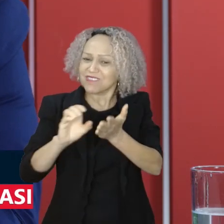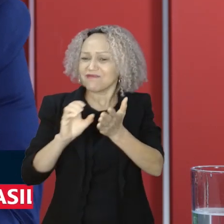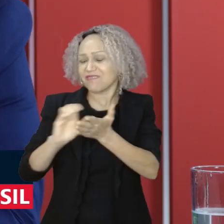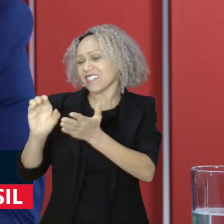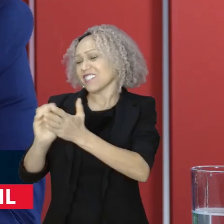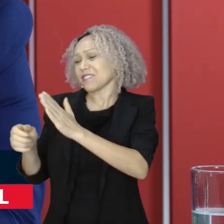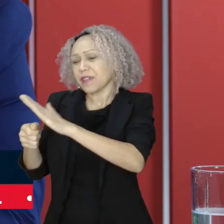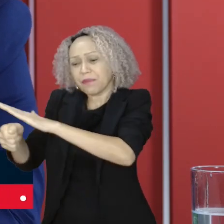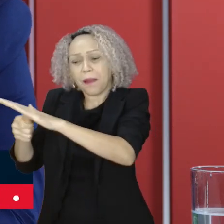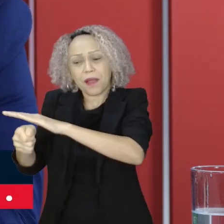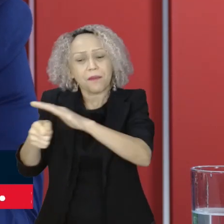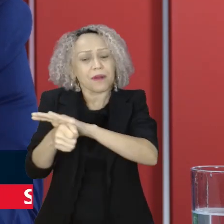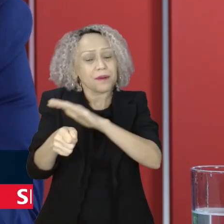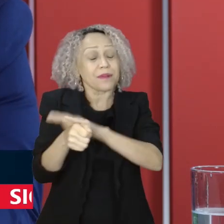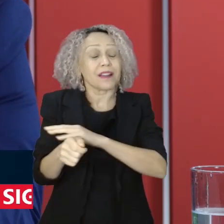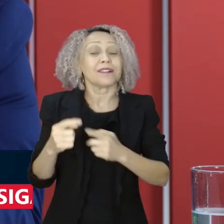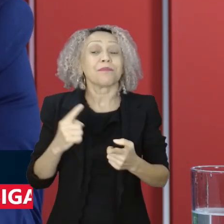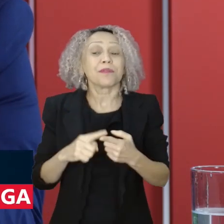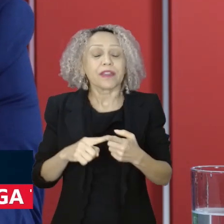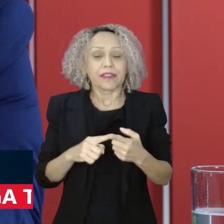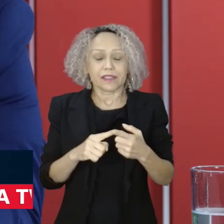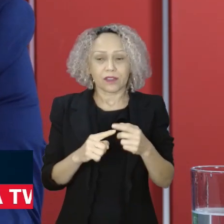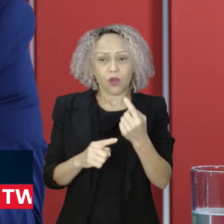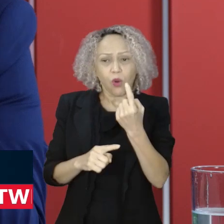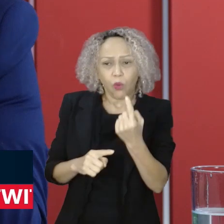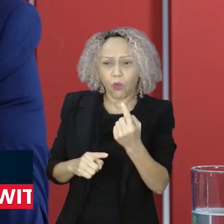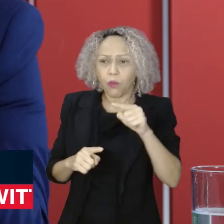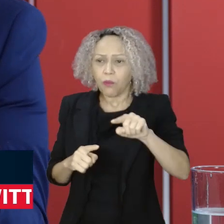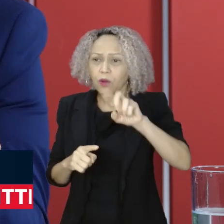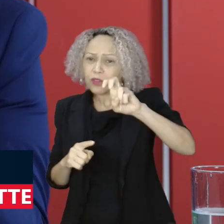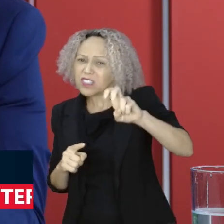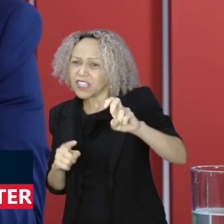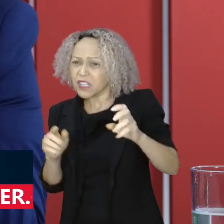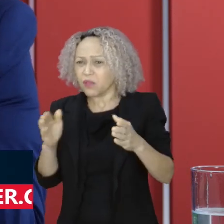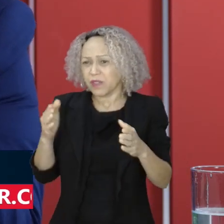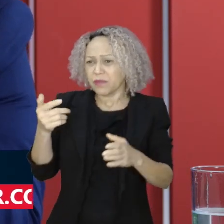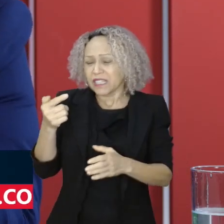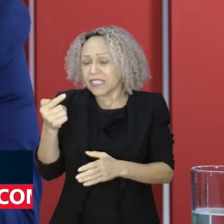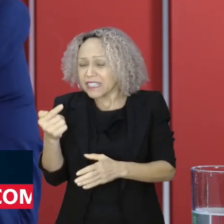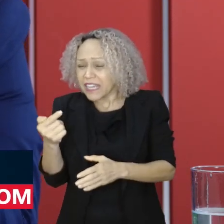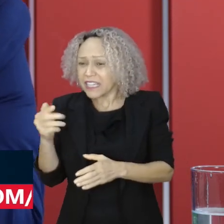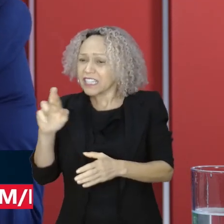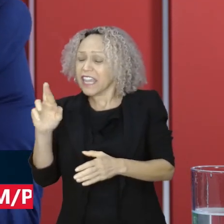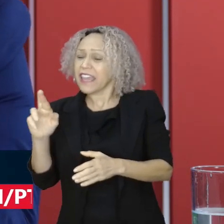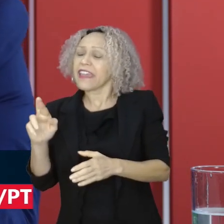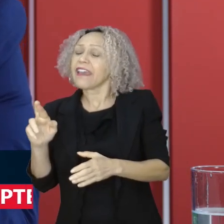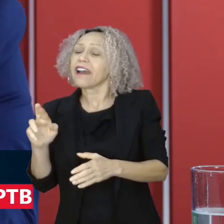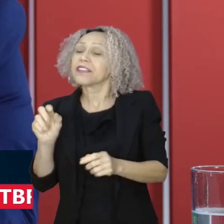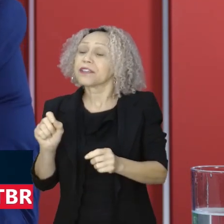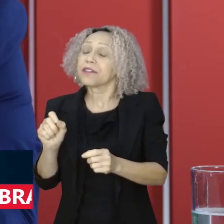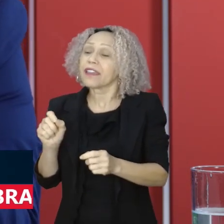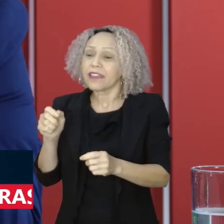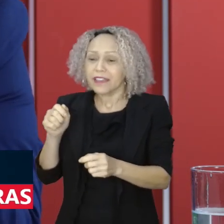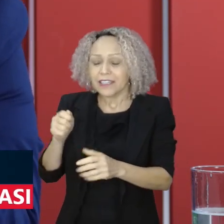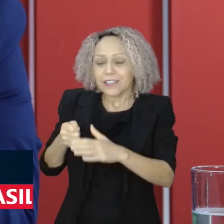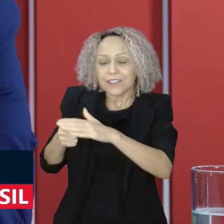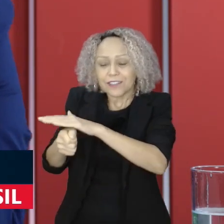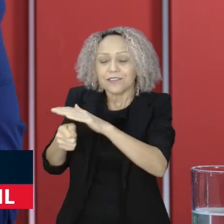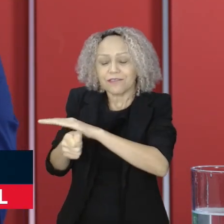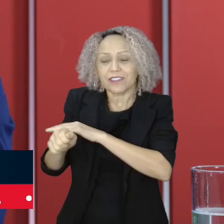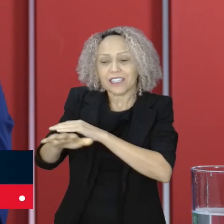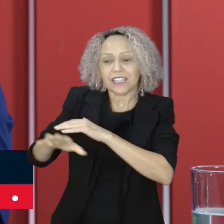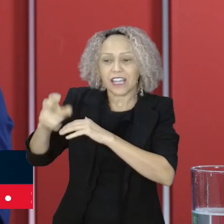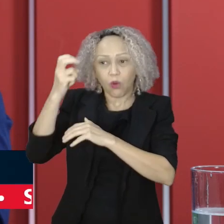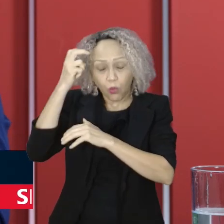se fala em retorno entre 1,5 e até R$7 de cada real que é investido em cultura. Então, cada vez